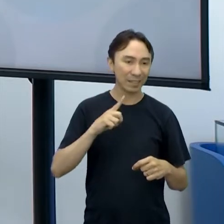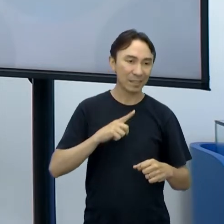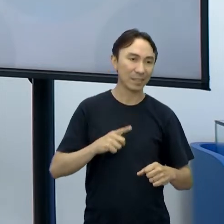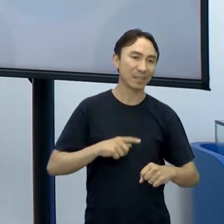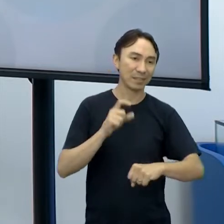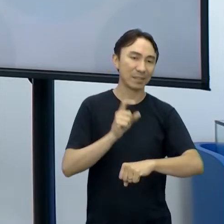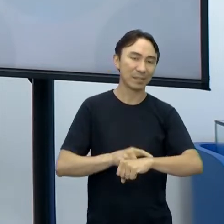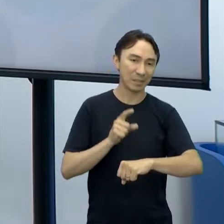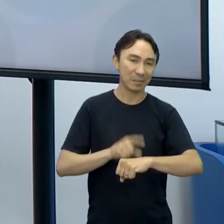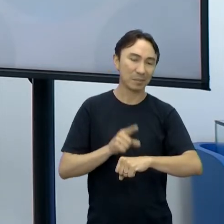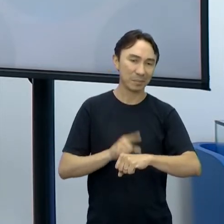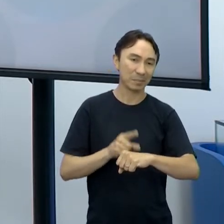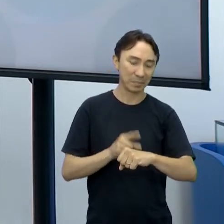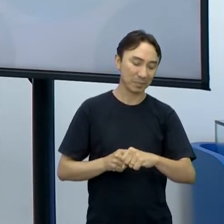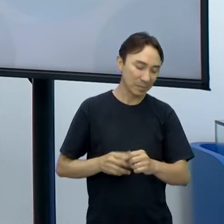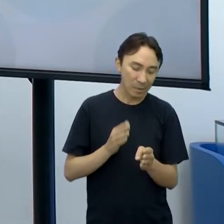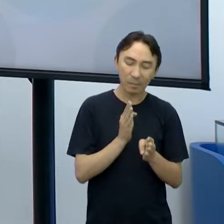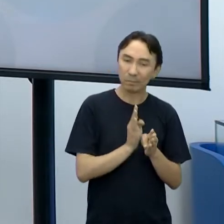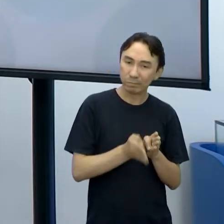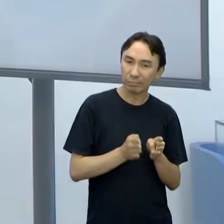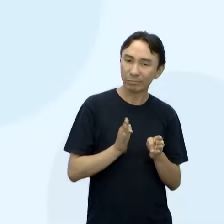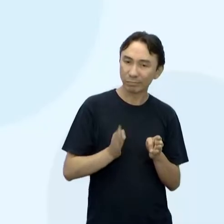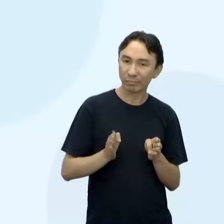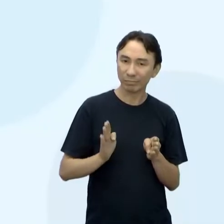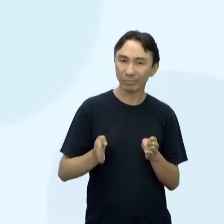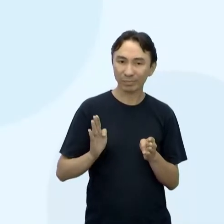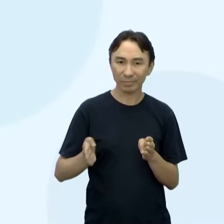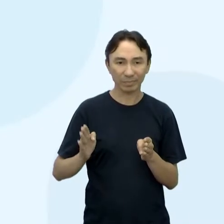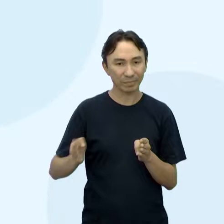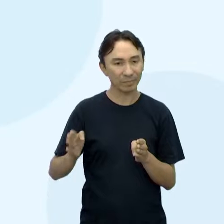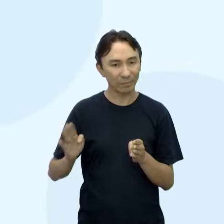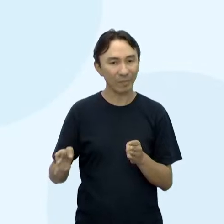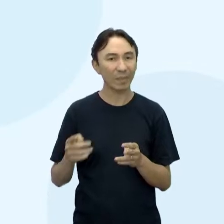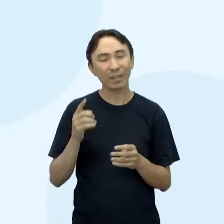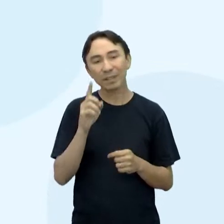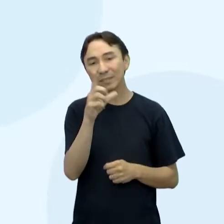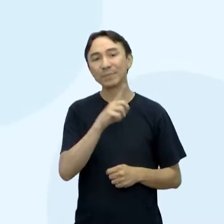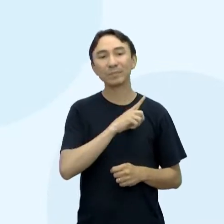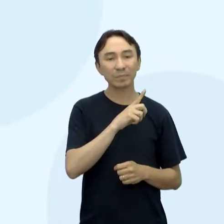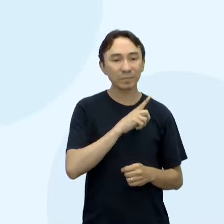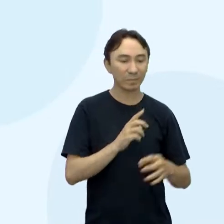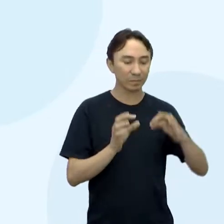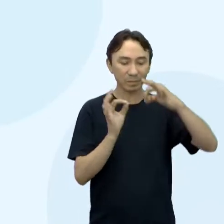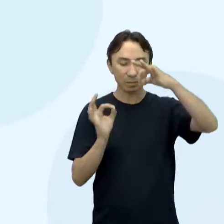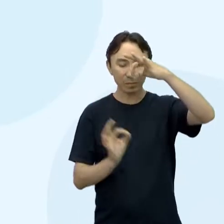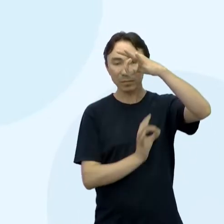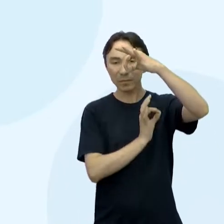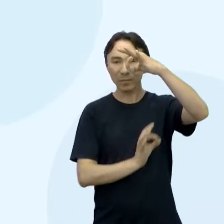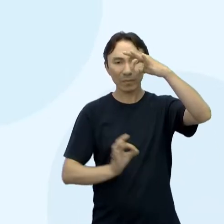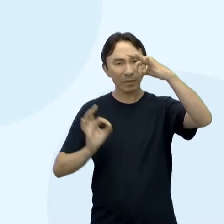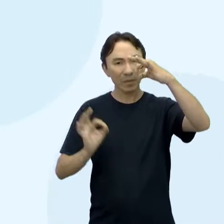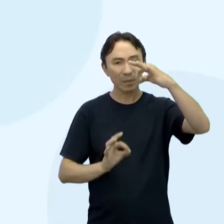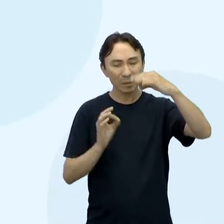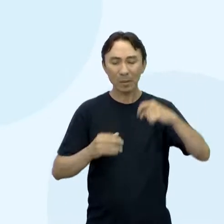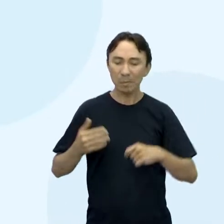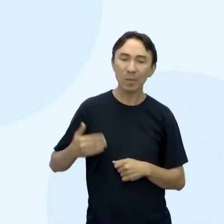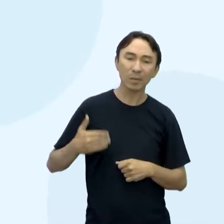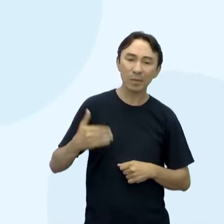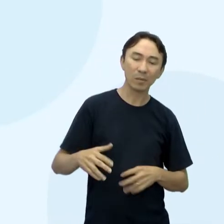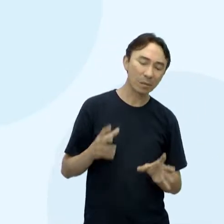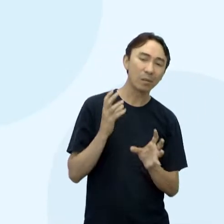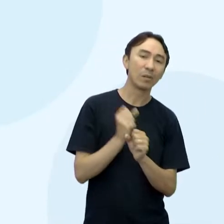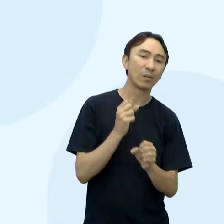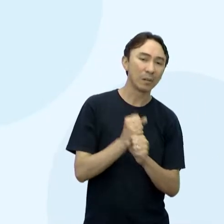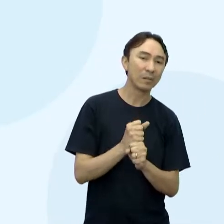tendo esse pêndulo. Pessoal, como é que eu calculo o período de um pêndulo? Nesse caso aqui, um pêndulo periódico. Você vai usar